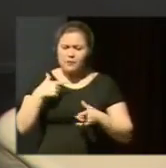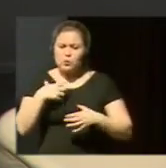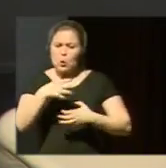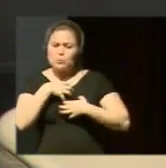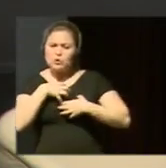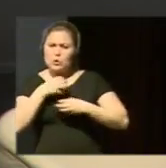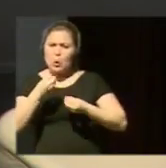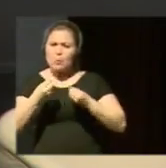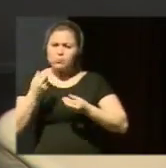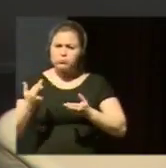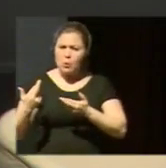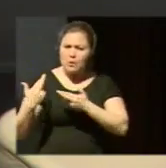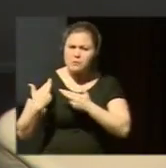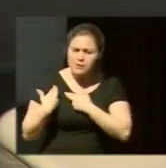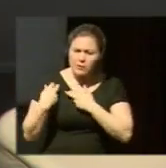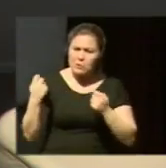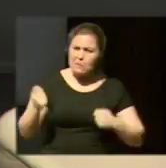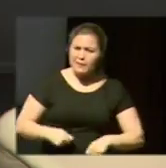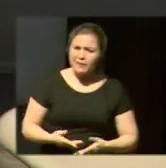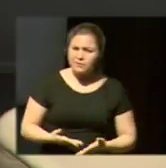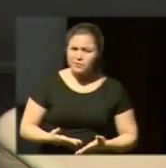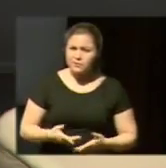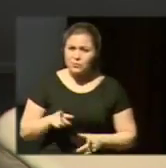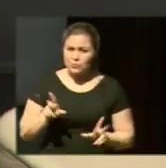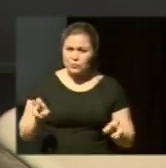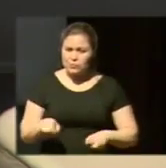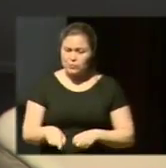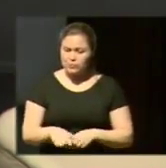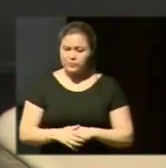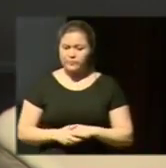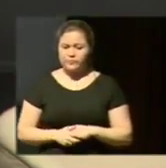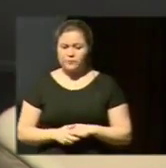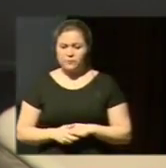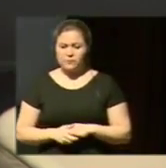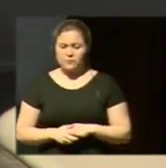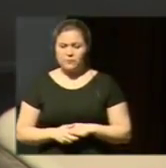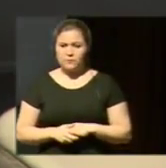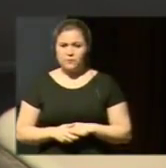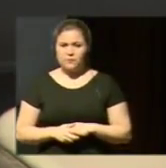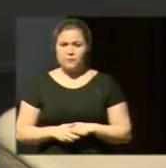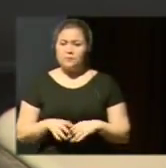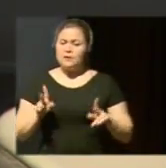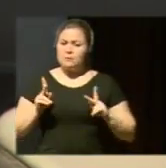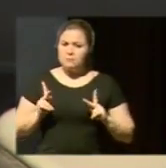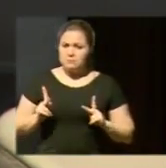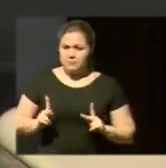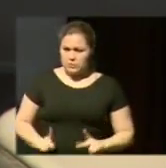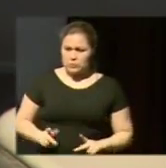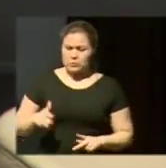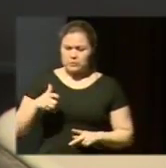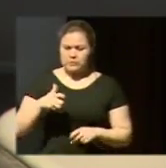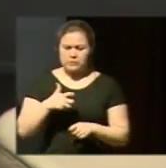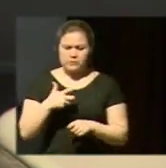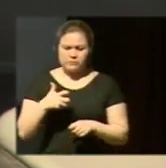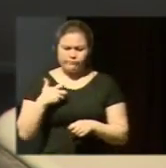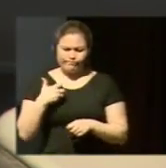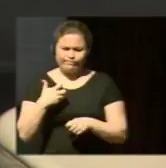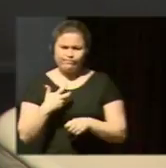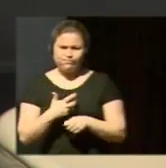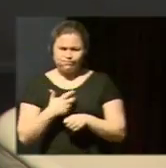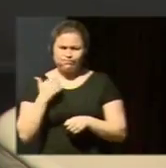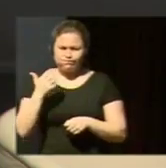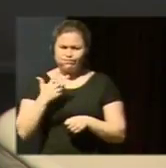de forma responsável e competente com isso. As pessoas de idade avançada têm um